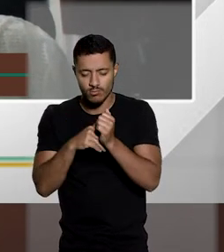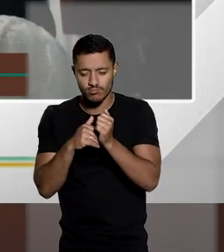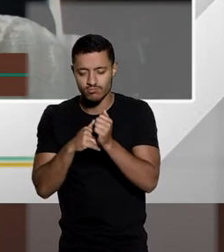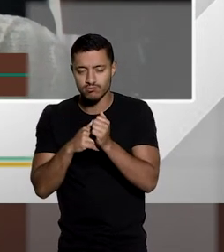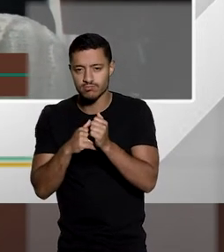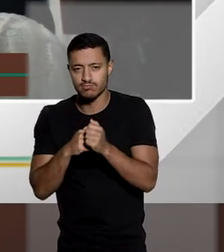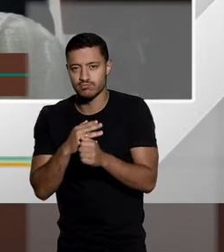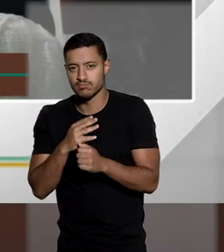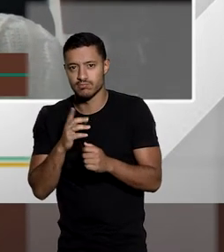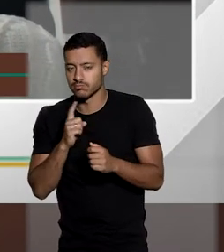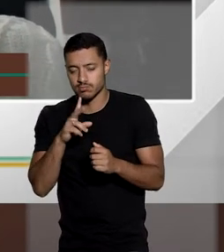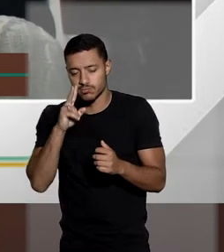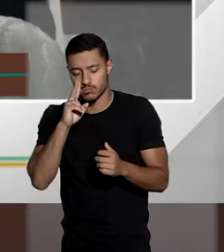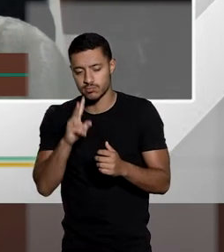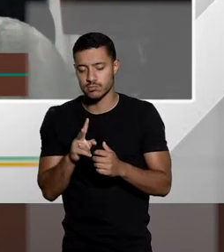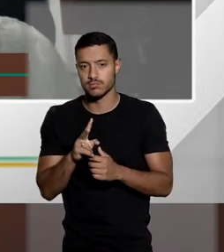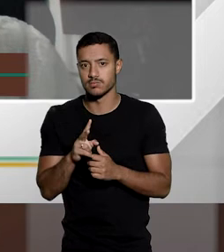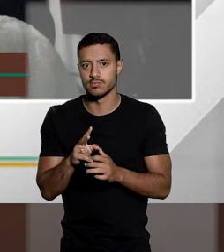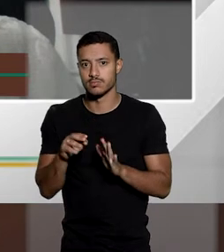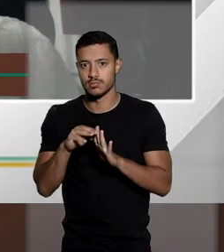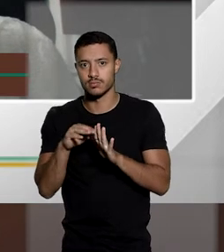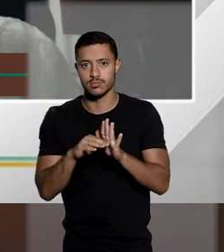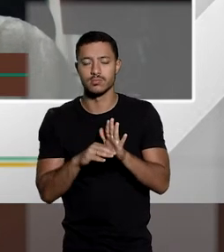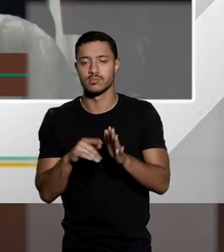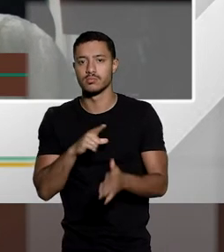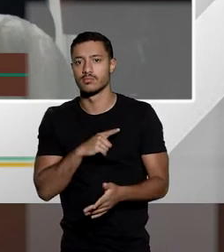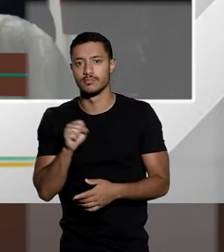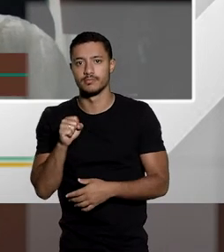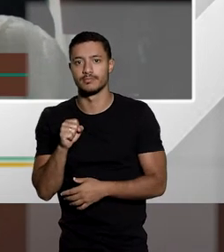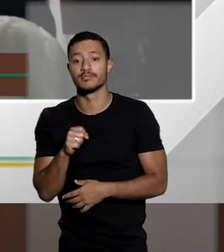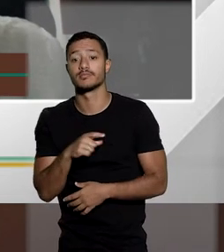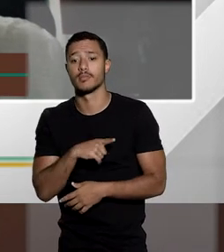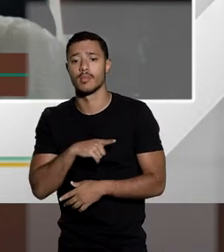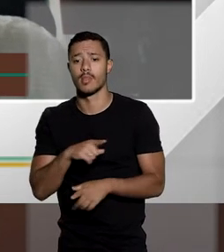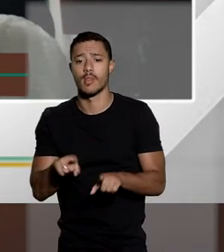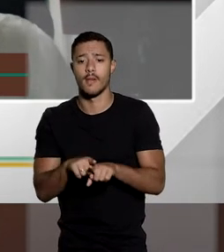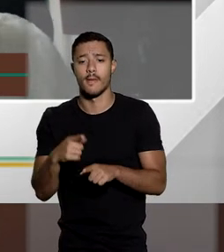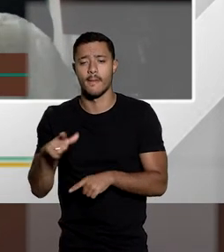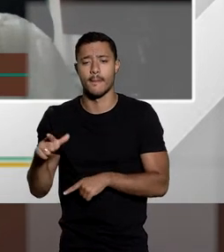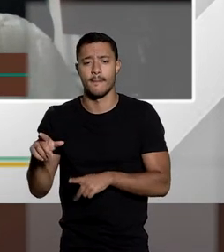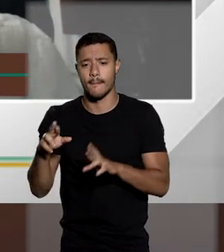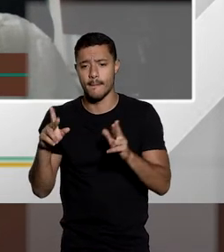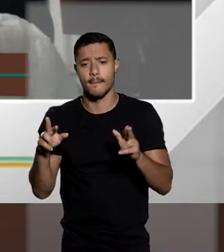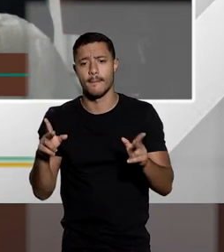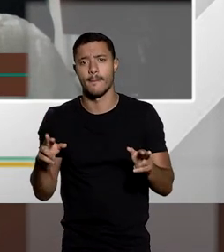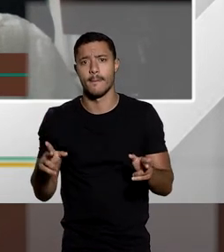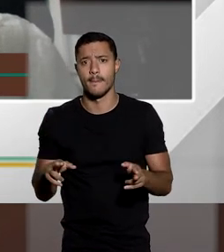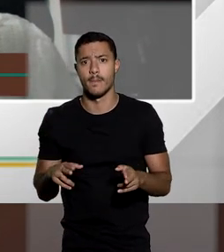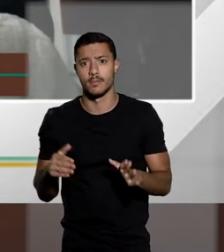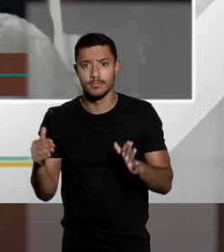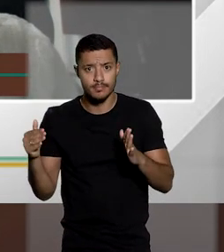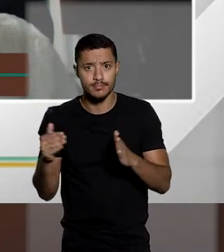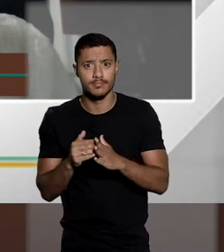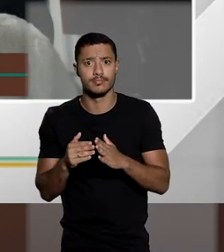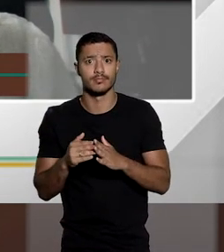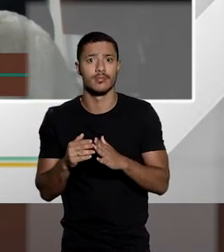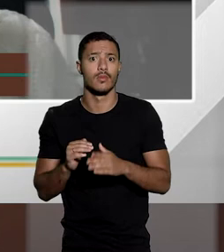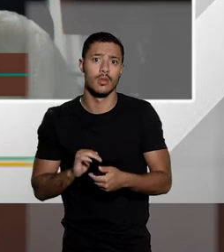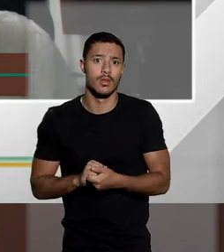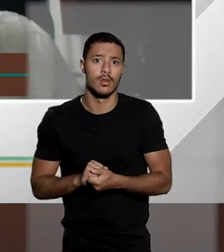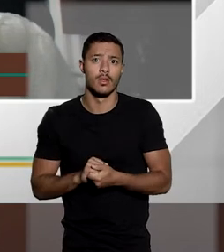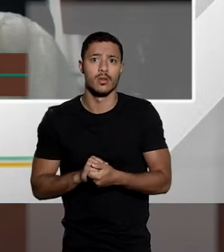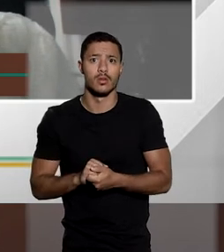não previstas essas cláusulas existem. E existem outras diferenças também, como a finalidade